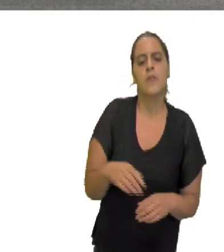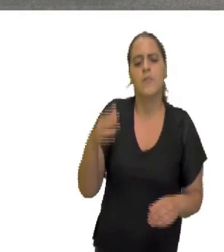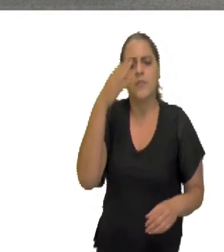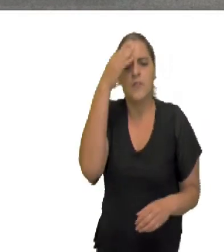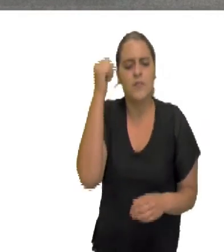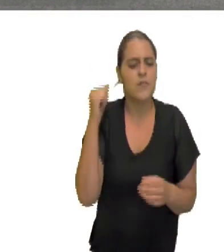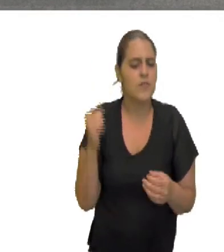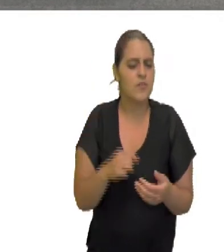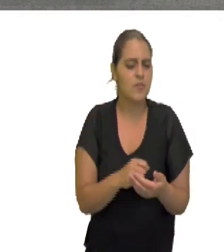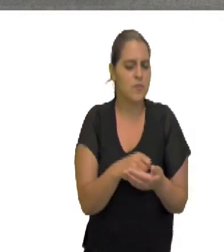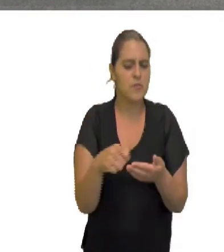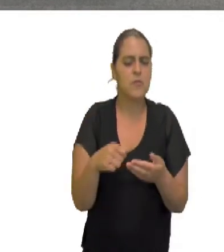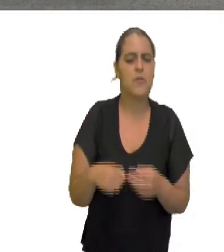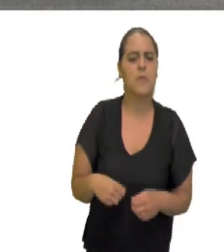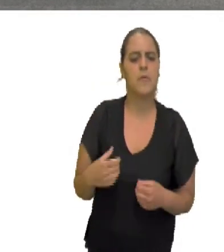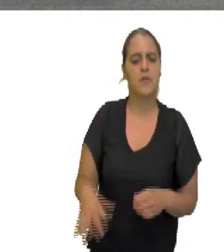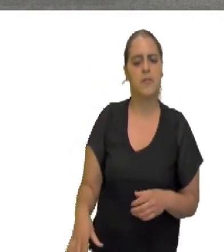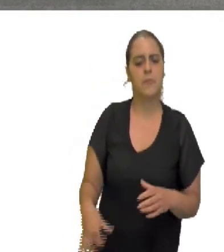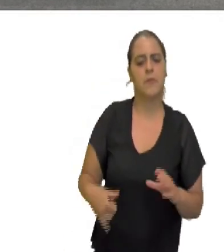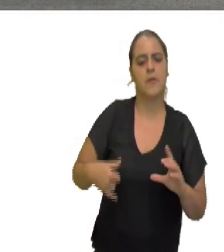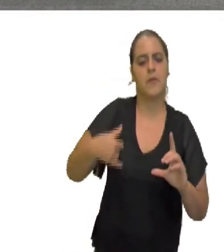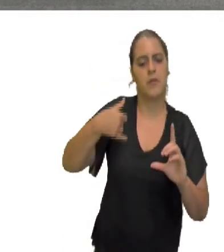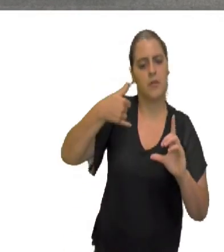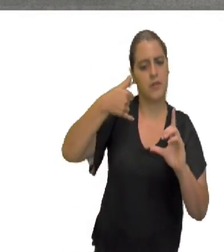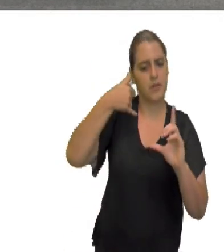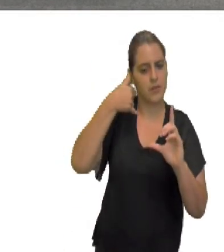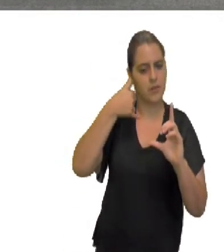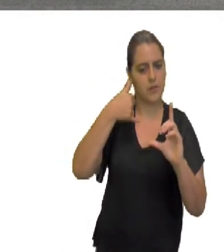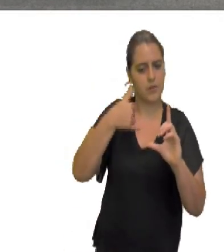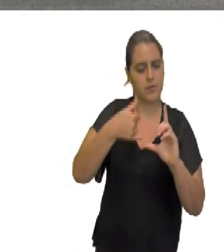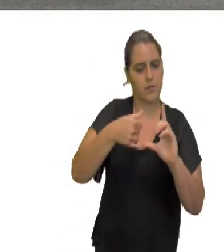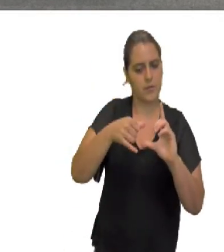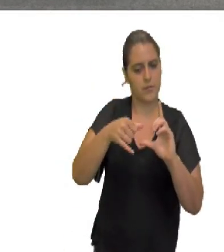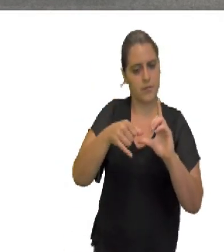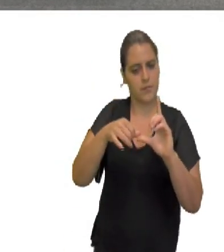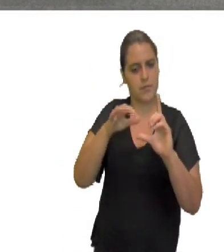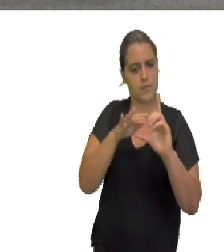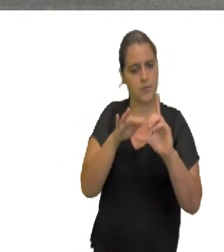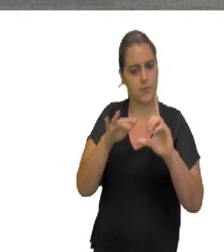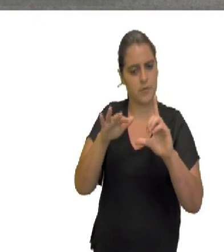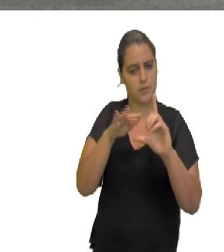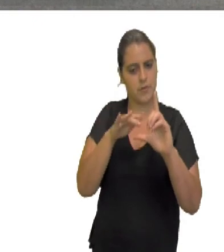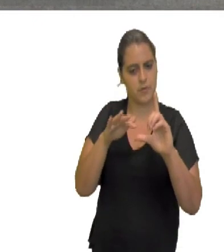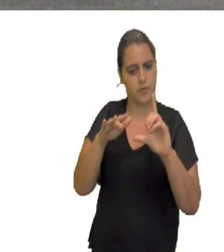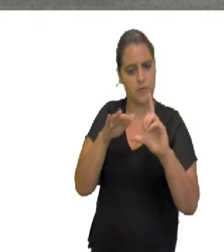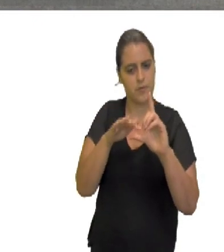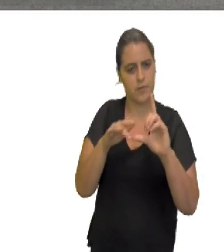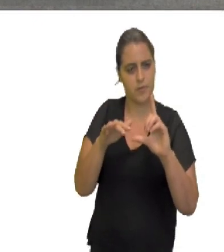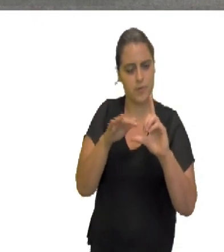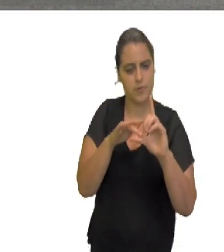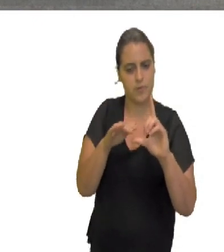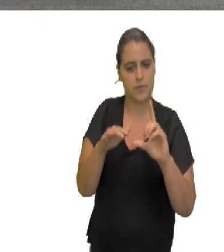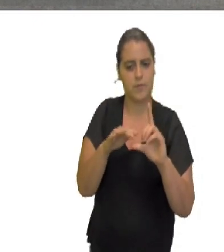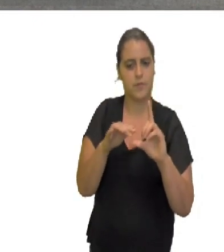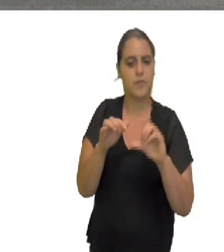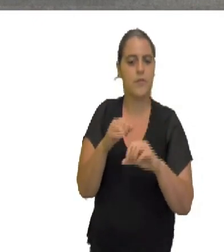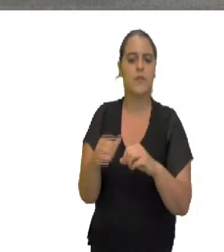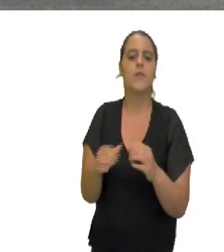se inscreveu, basta apontar a câmera do seu celular para a imagem que aparece no cantinho da tela